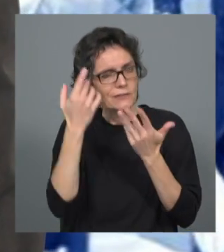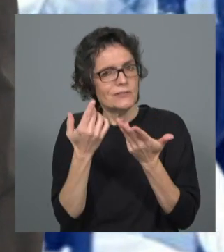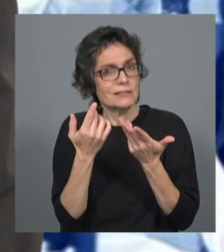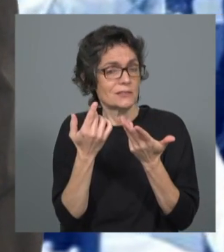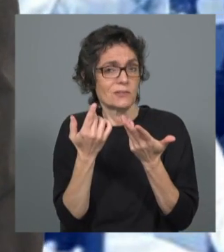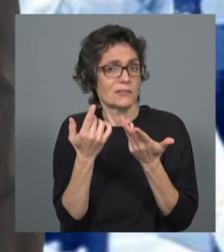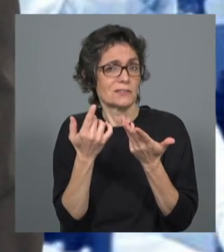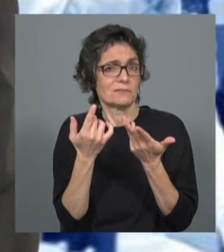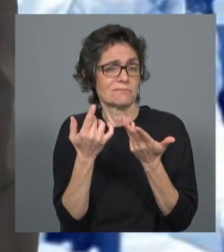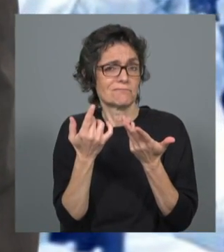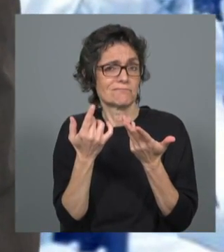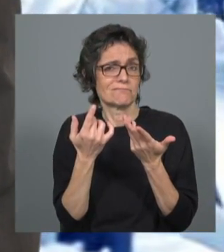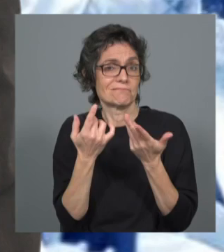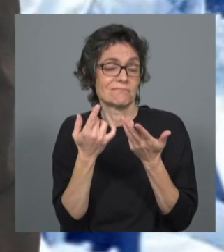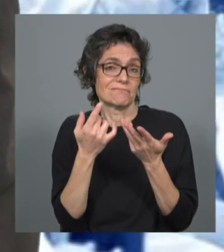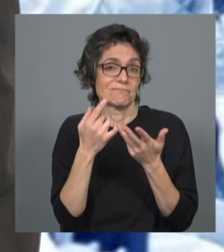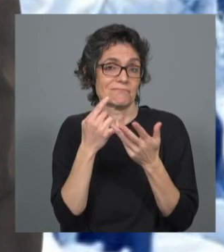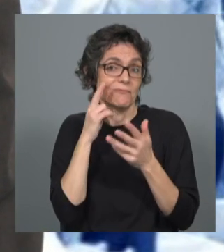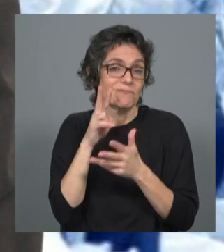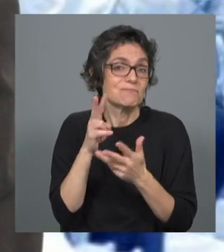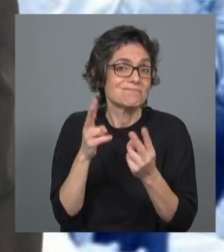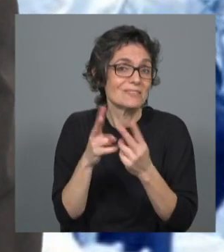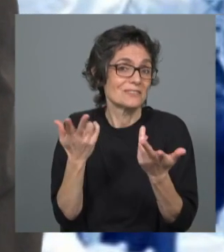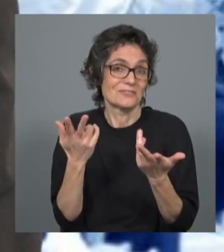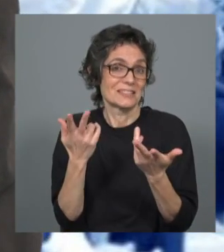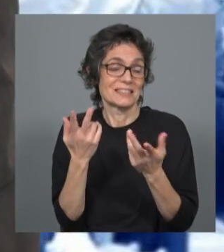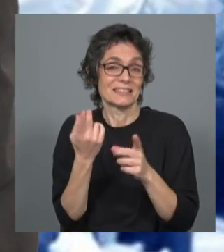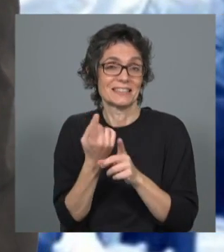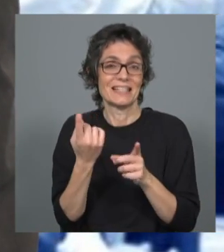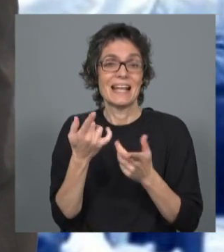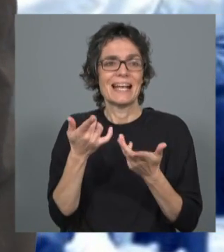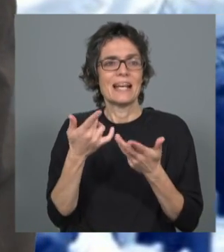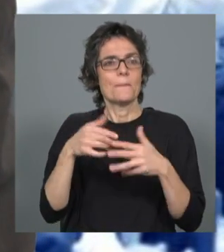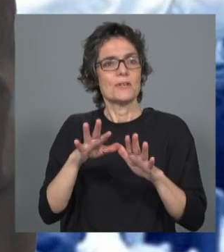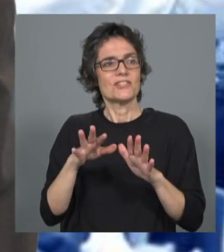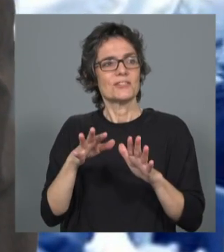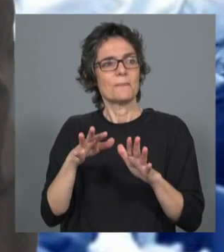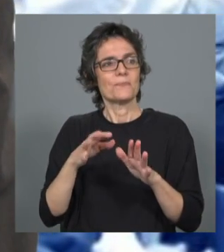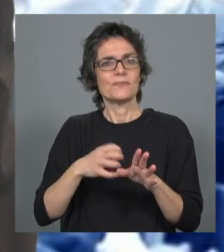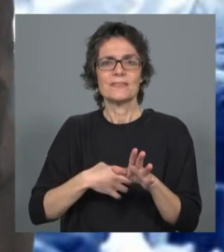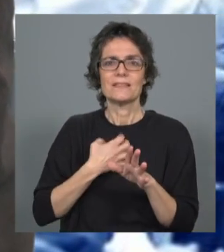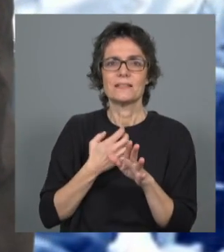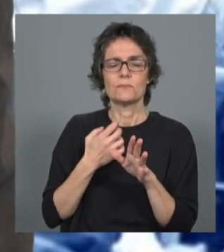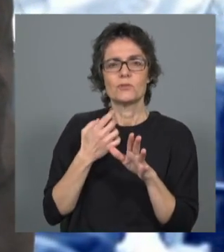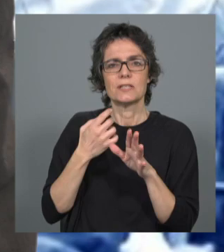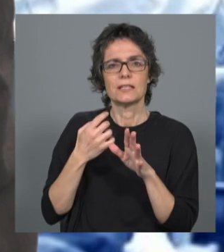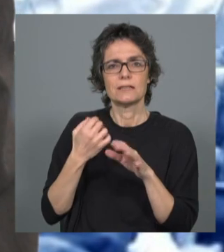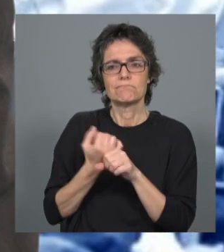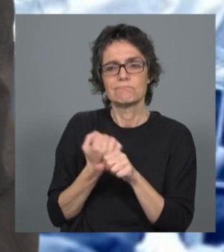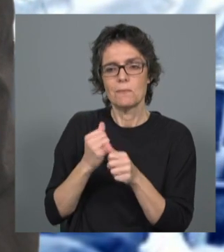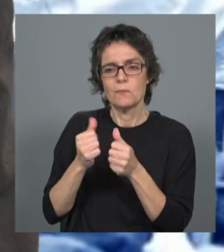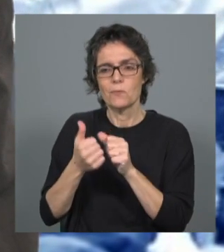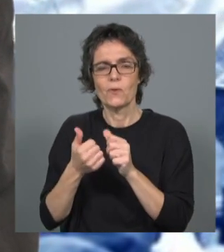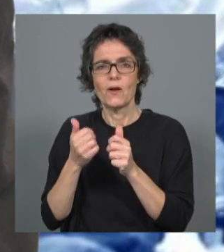meios às vezes dificultam-nos essa proximidade, mas começaram a ter aqui contornos um bocadinho diferentes. E, sobretudo,